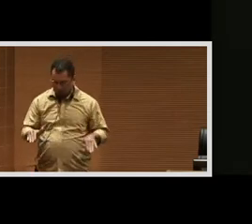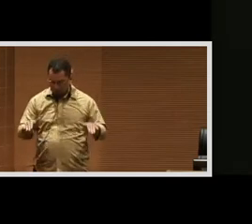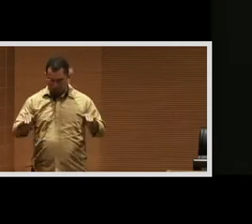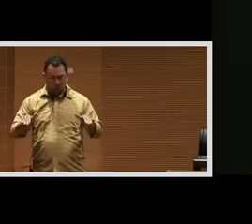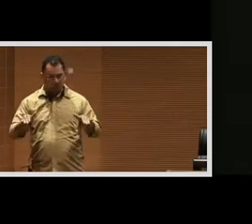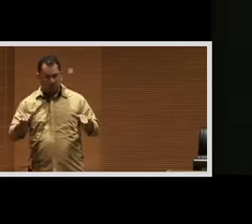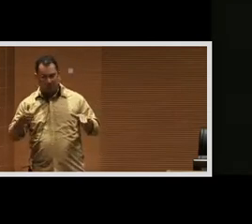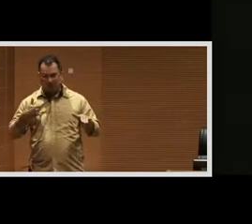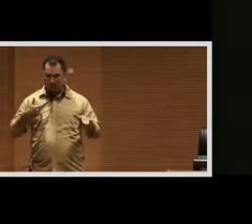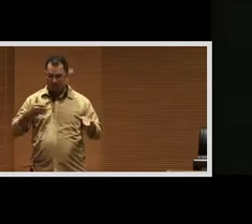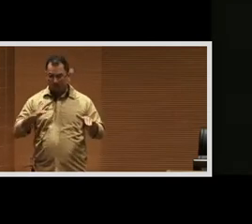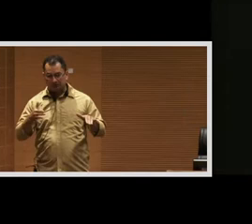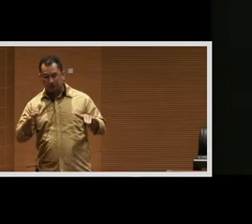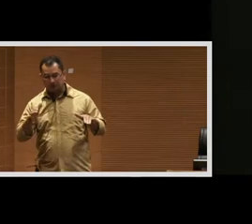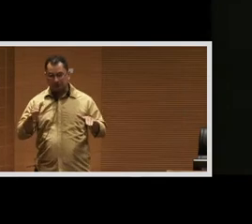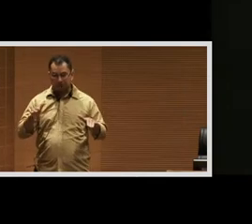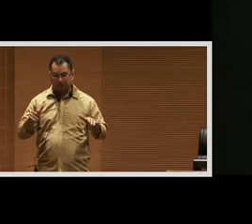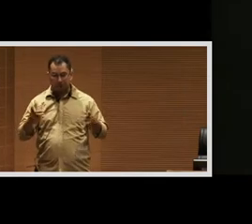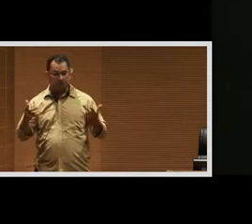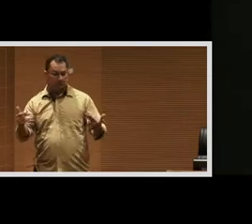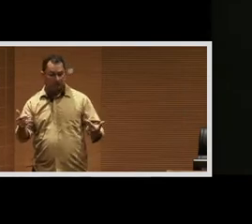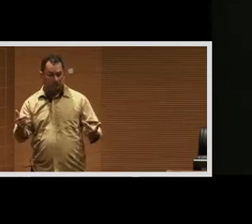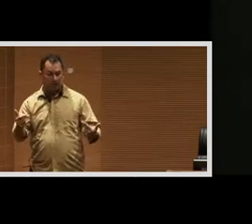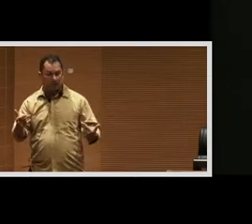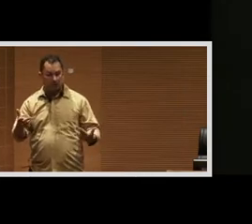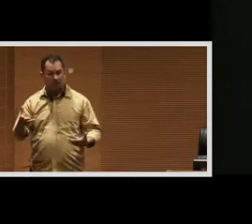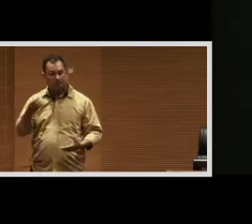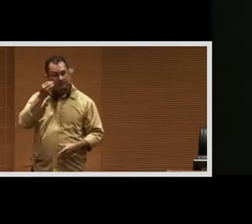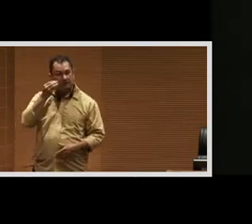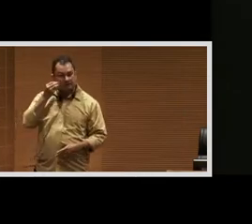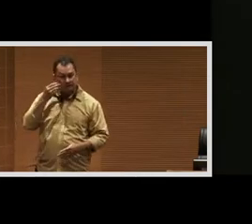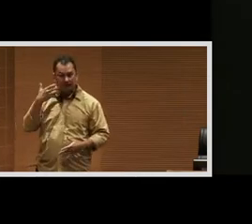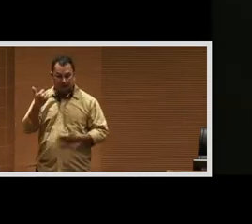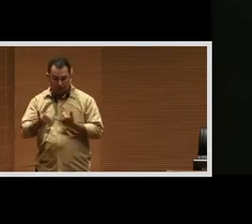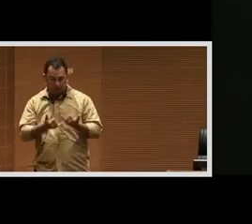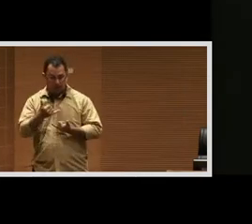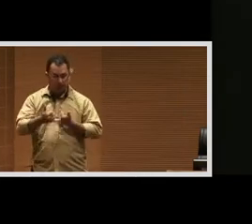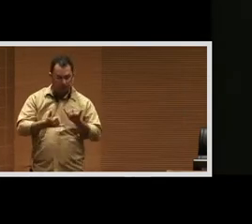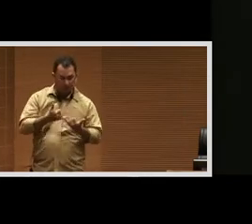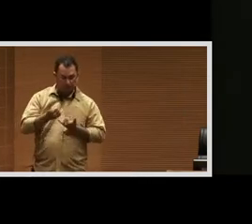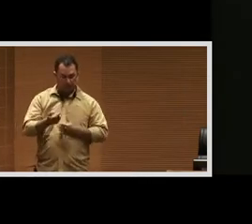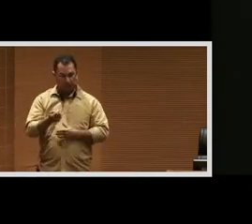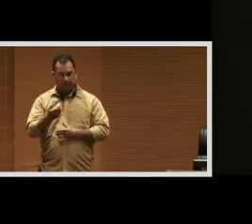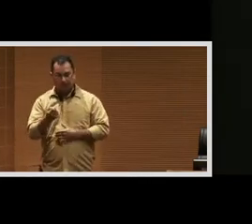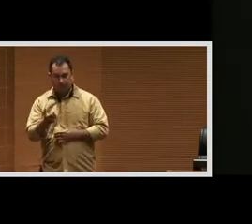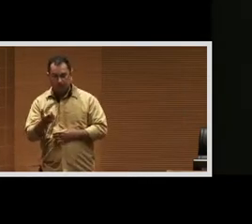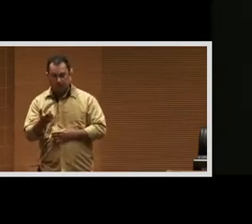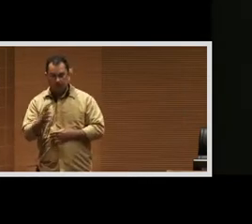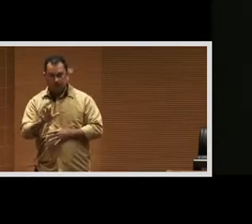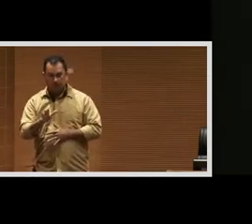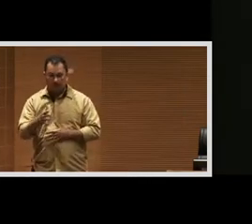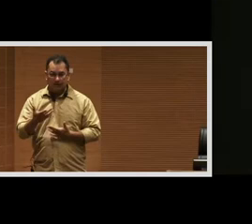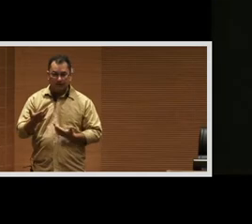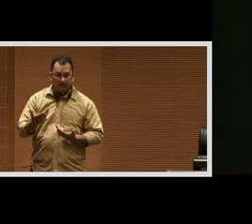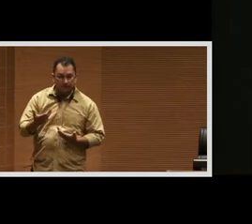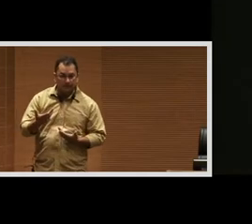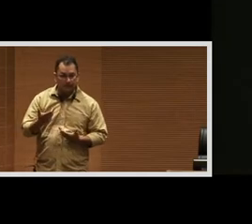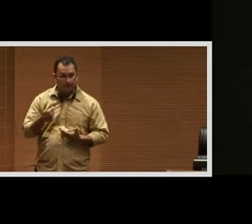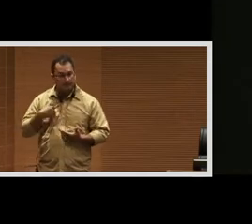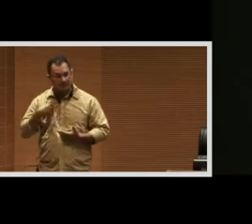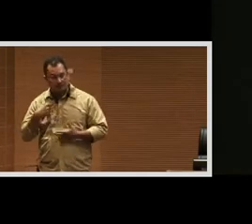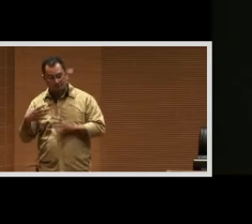Eles começaram a tentar brincar um pouco, deu uma rusga,